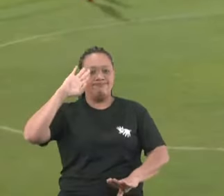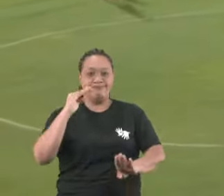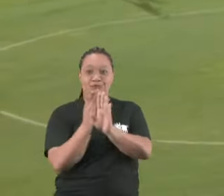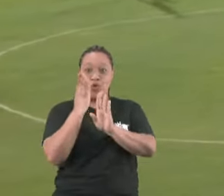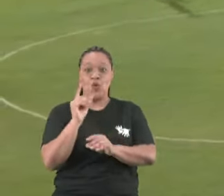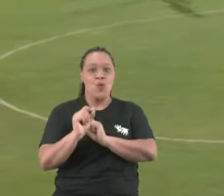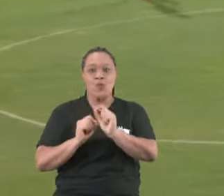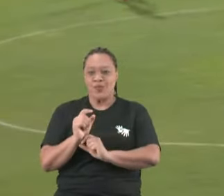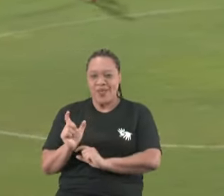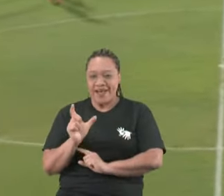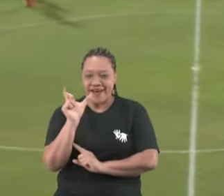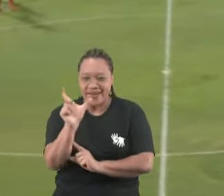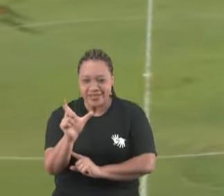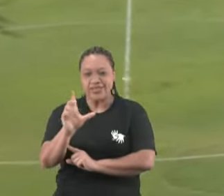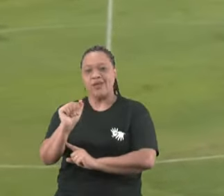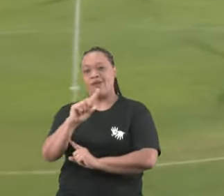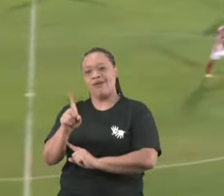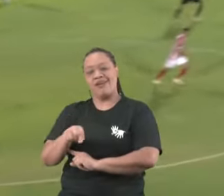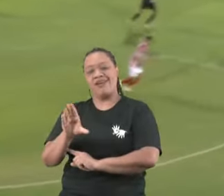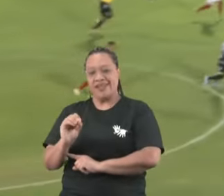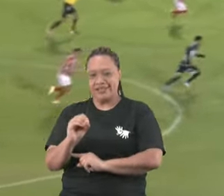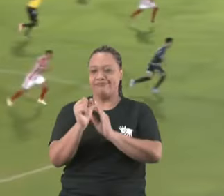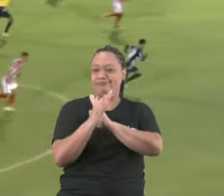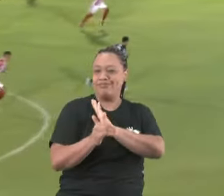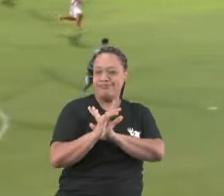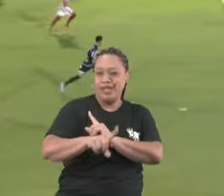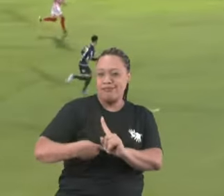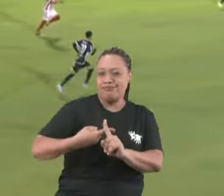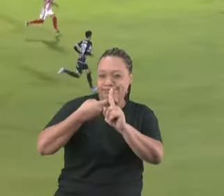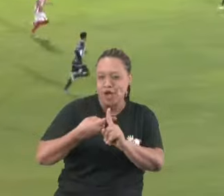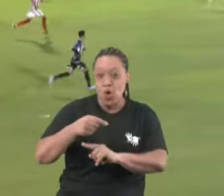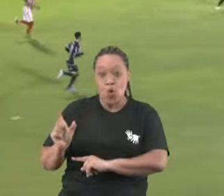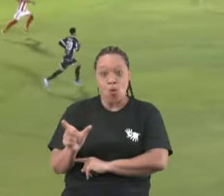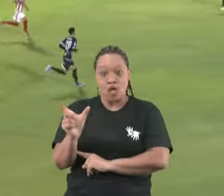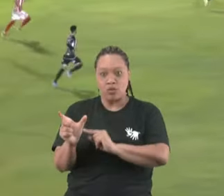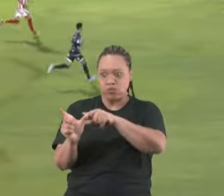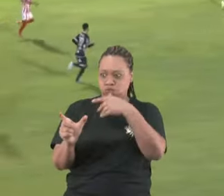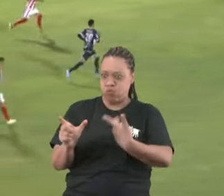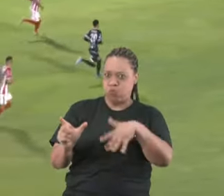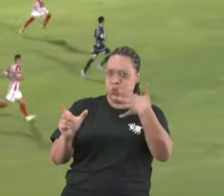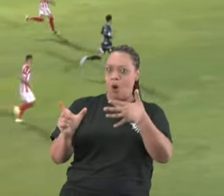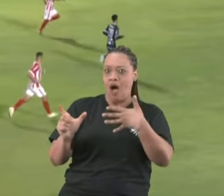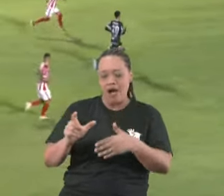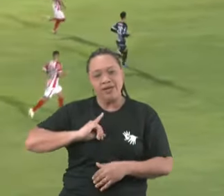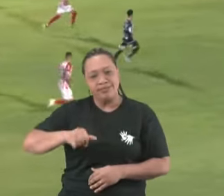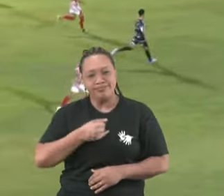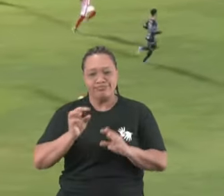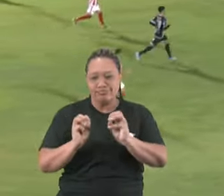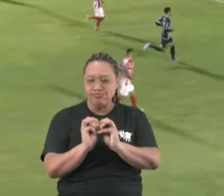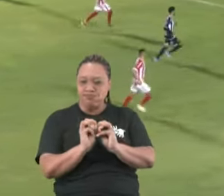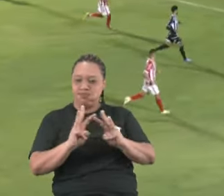com o cartão Azo Benefícios. São diversos benefícios e vantagens em um só cartão. Não perde tempo, acesse